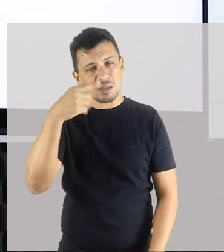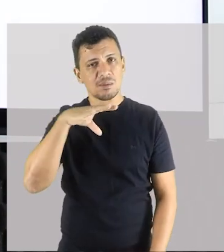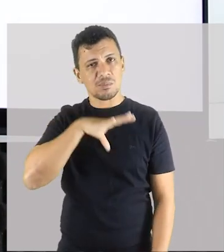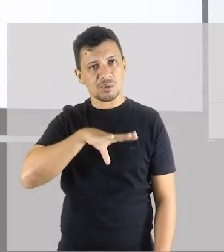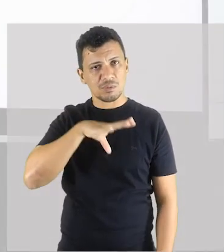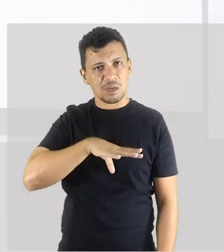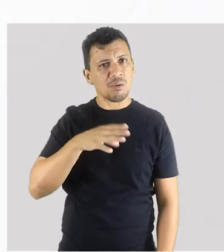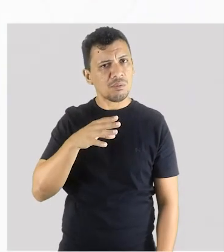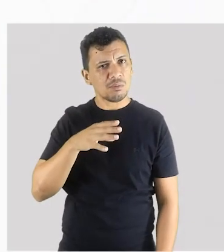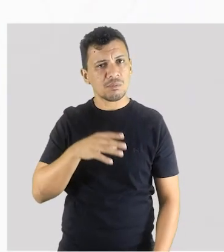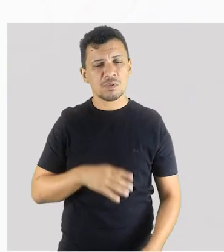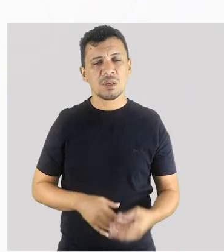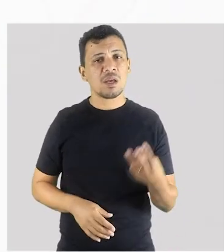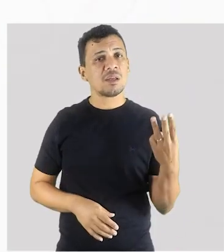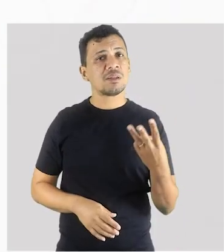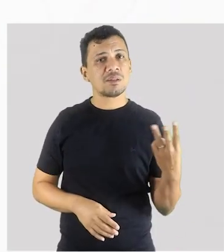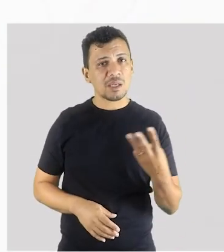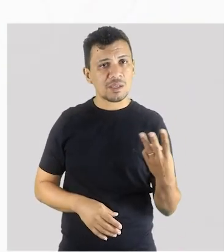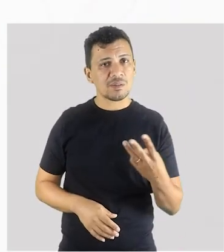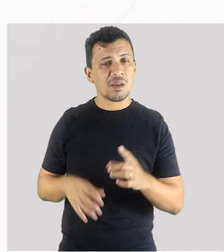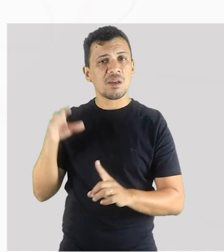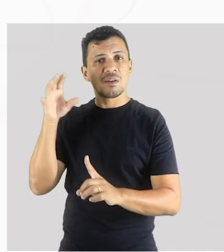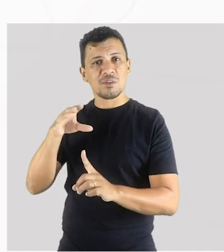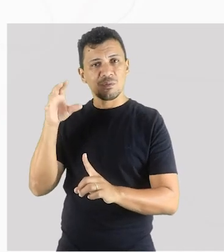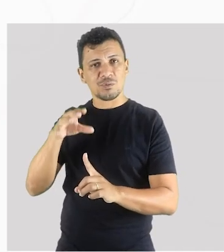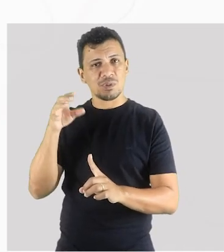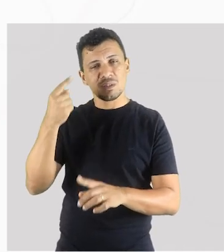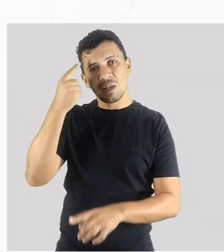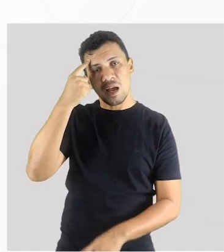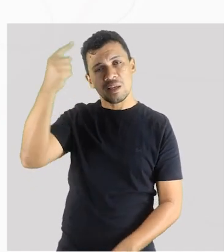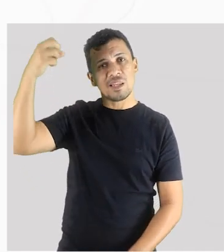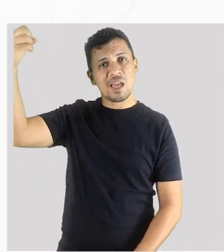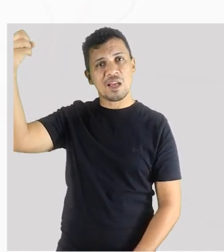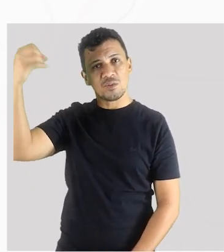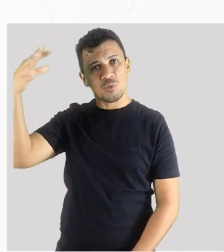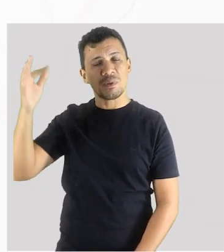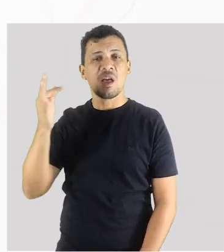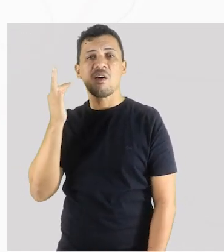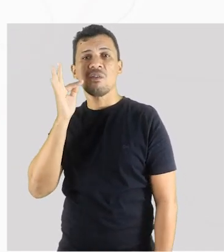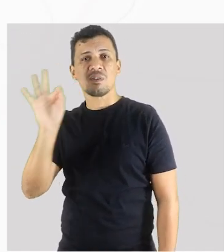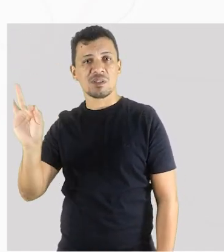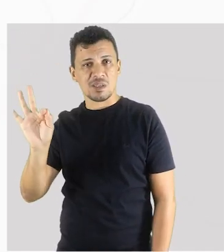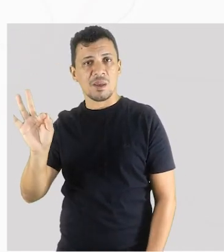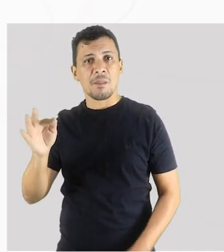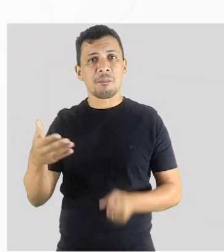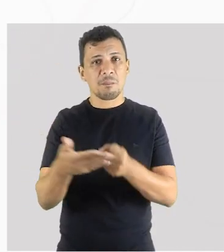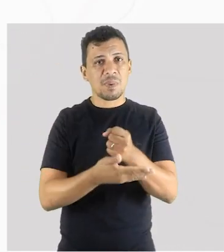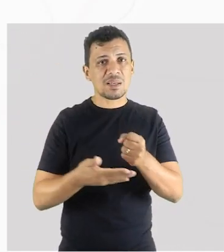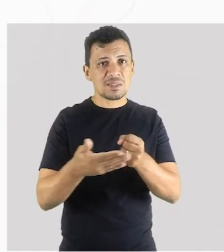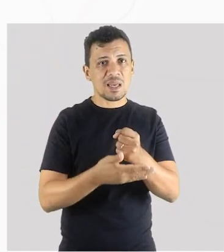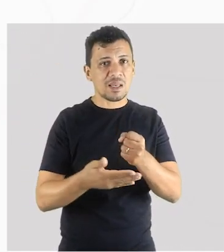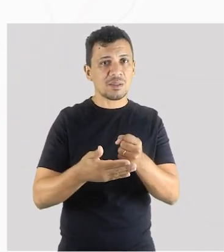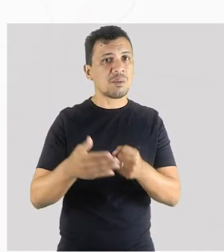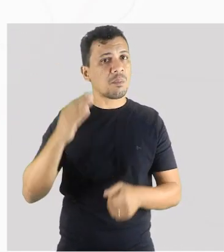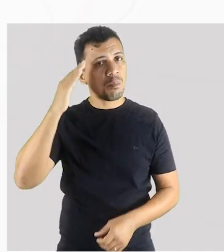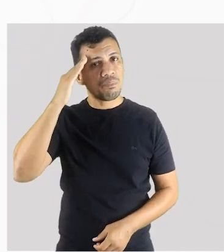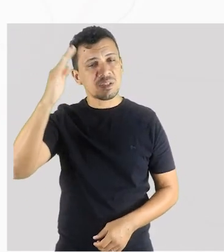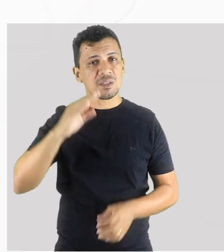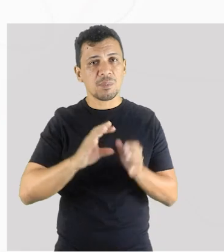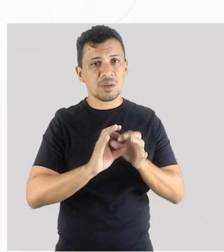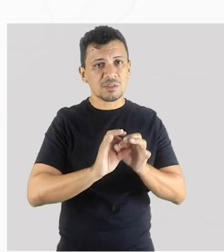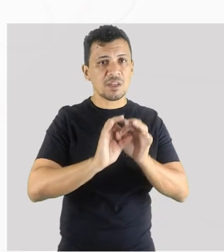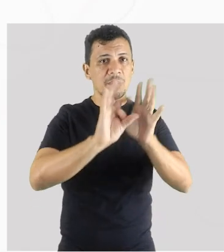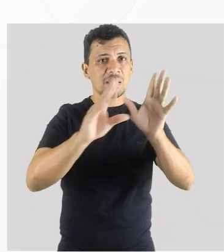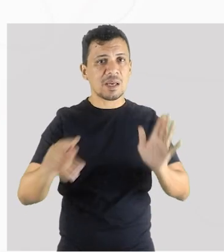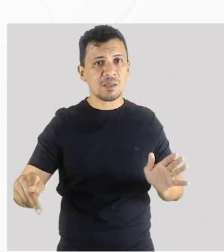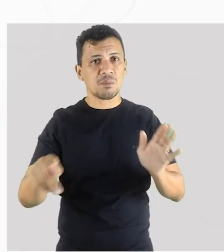3. Sofreu influência das ideias iluministas francesas, baseadas nos princípios da liberdade, propriedade,